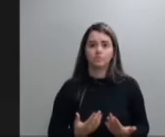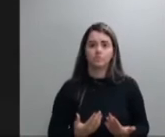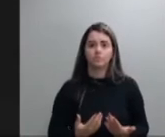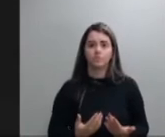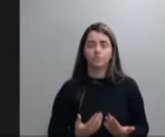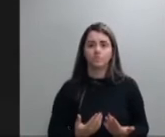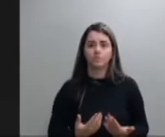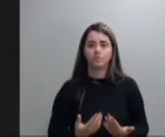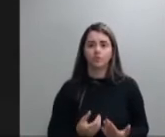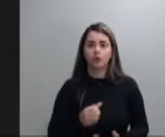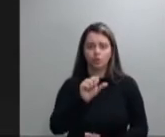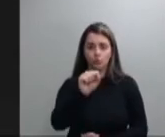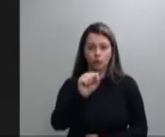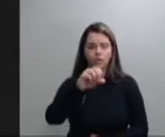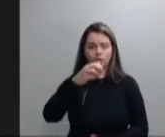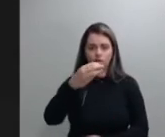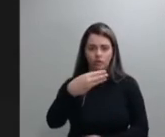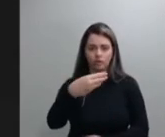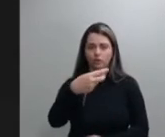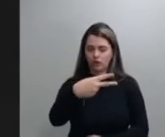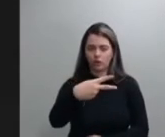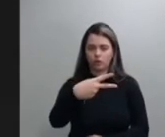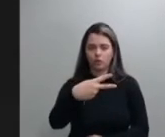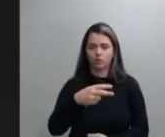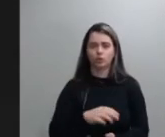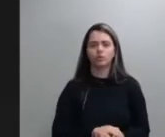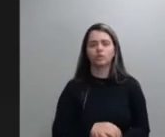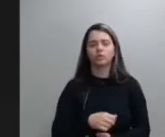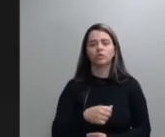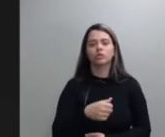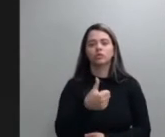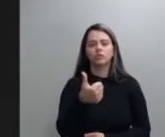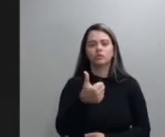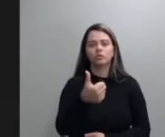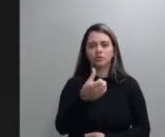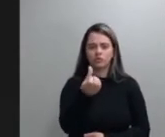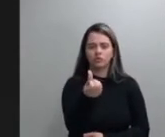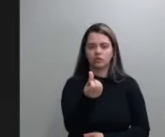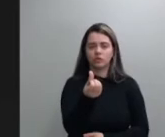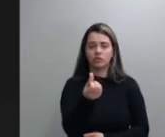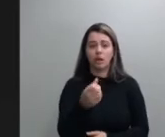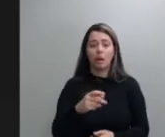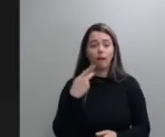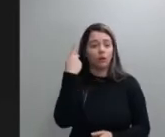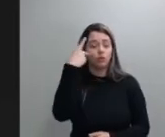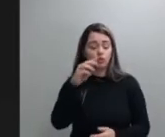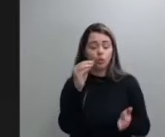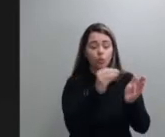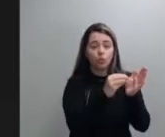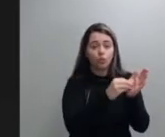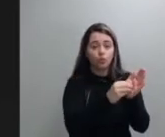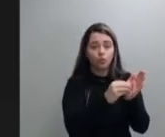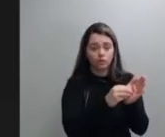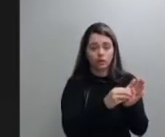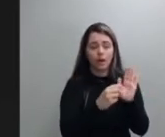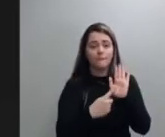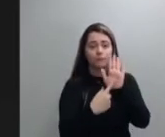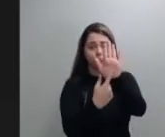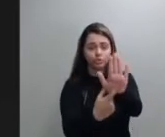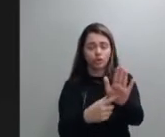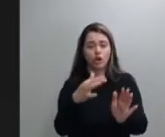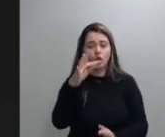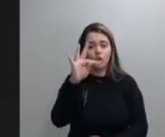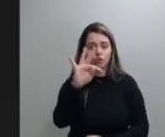32 de 30 de setembro de 2016 primeira convocação dos candidatos para apresentação dos títulos nos seguintes termos